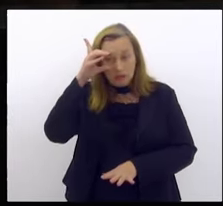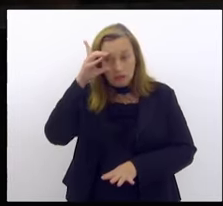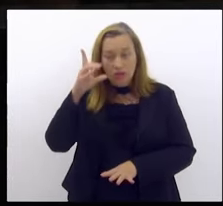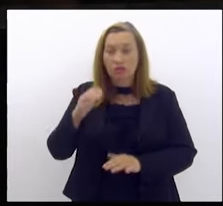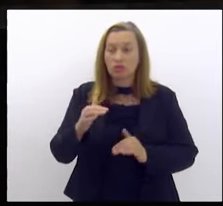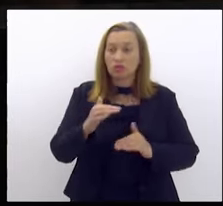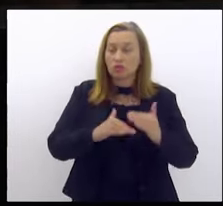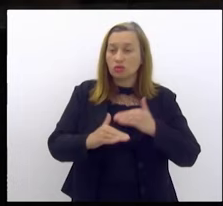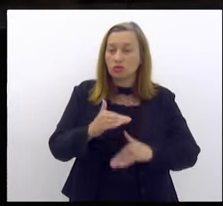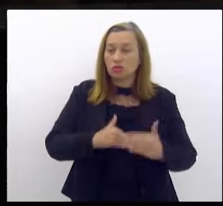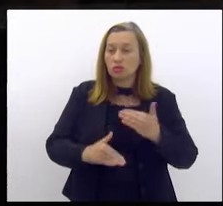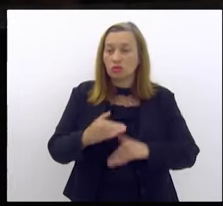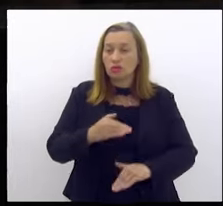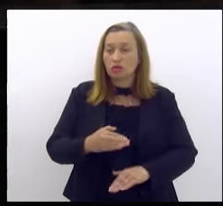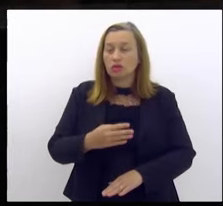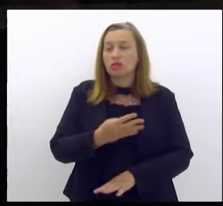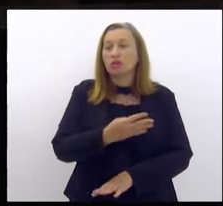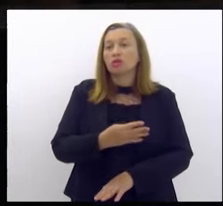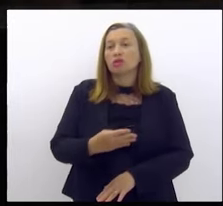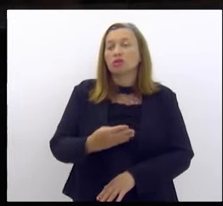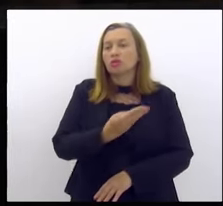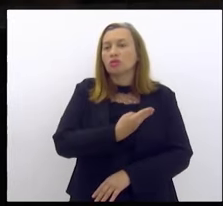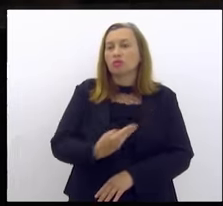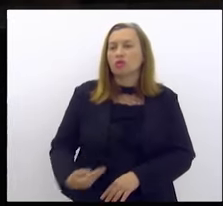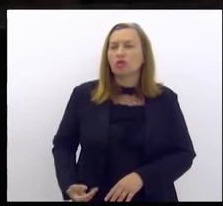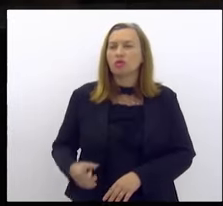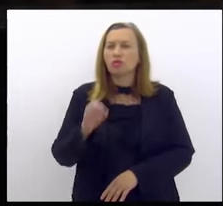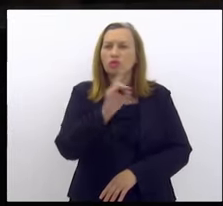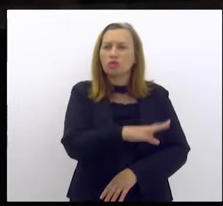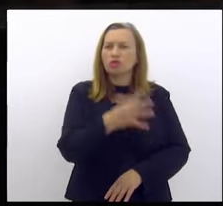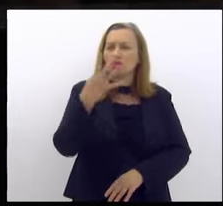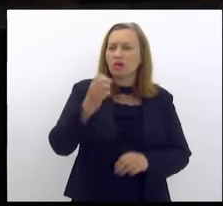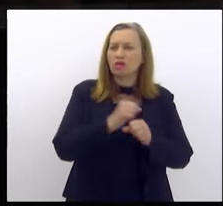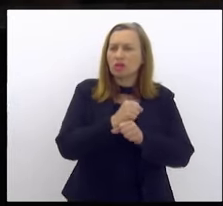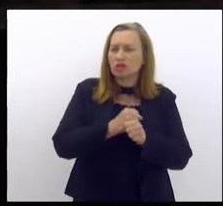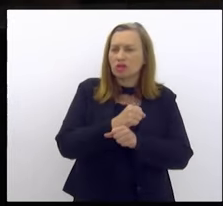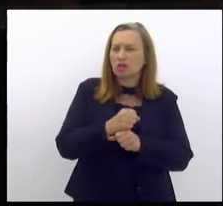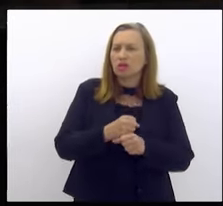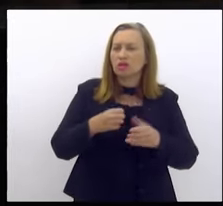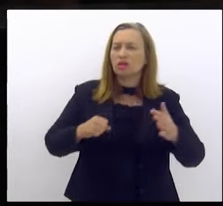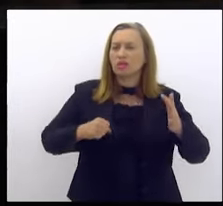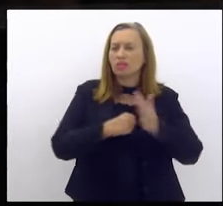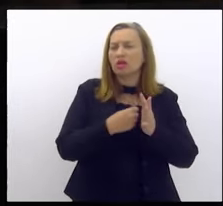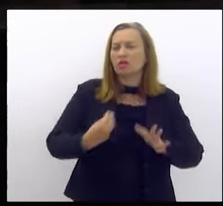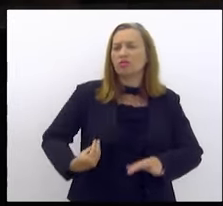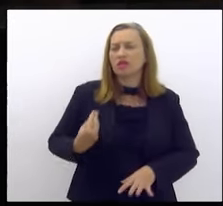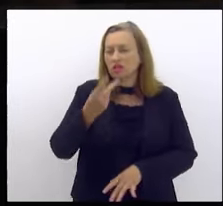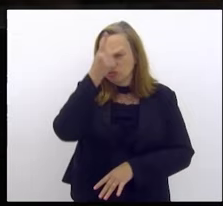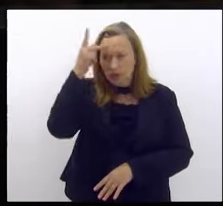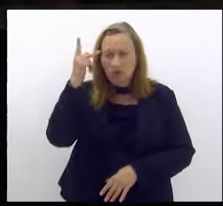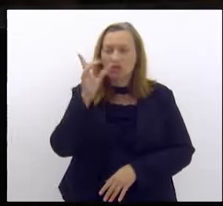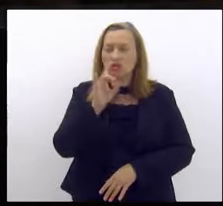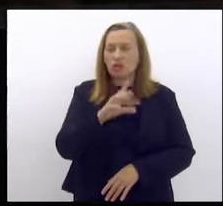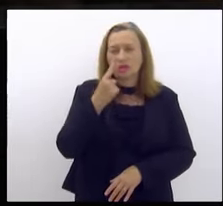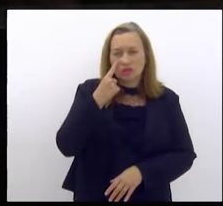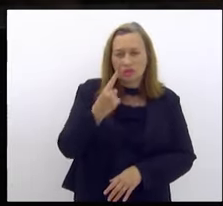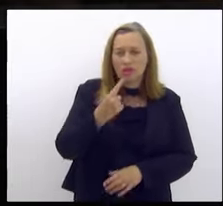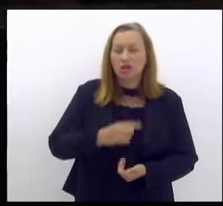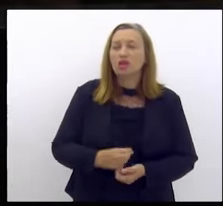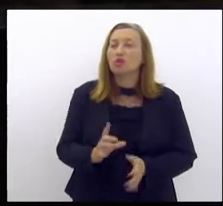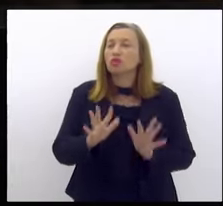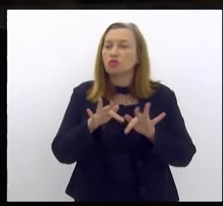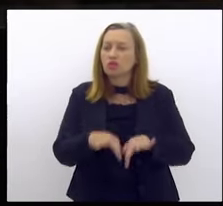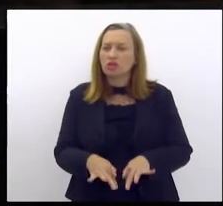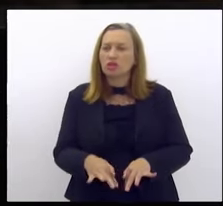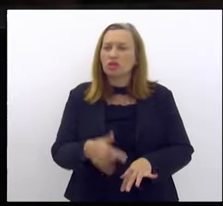nos últimos 4 anos. Então, isso impactou diretamente a vida das pessoas. Só para vocês terem uma ideia, no final